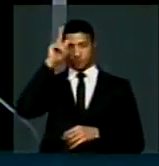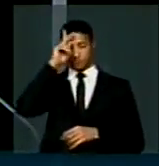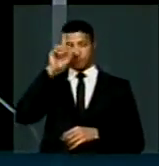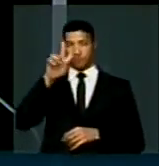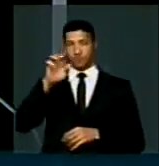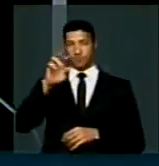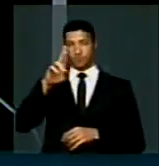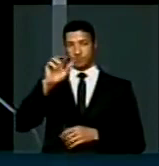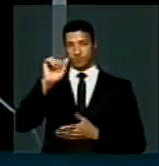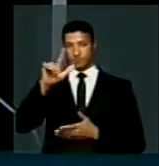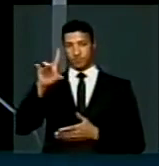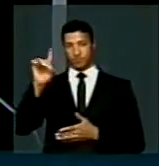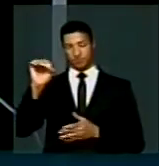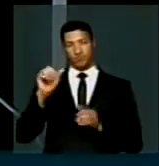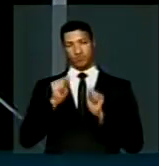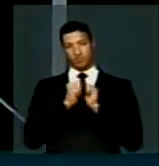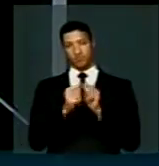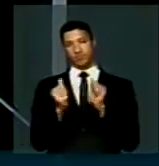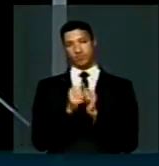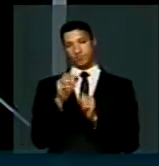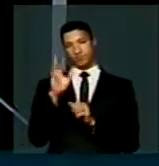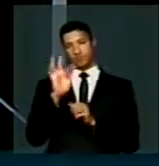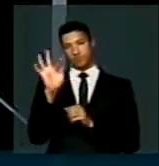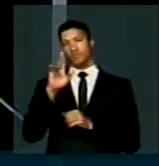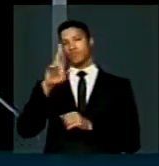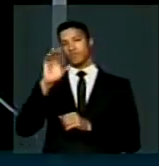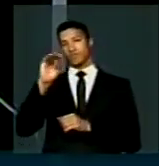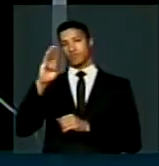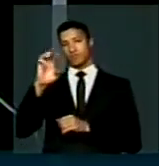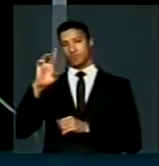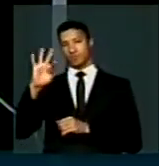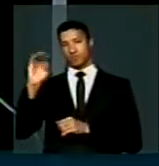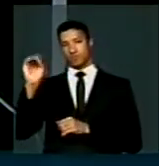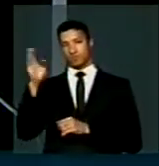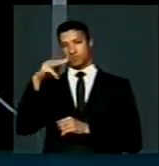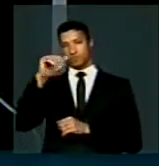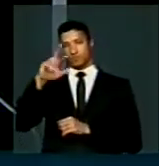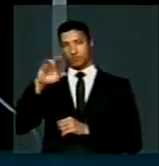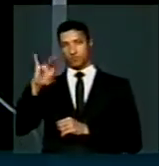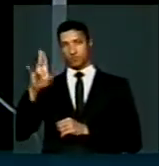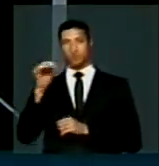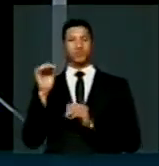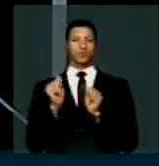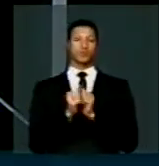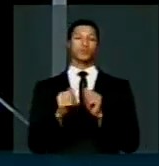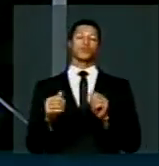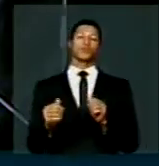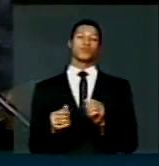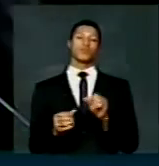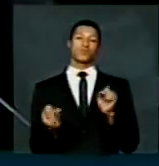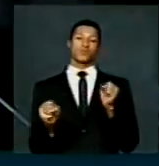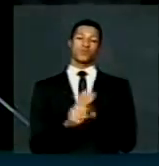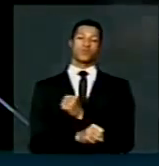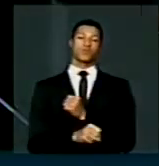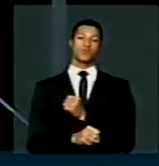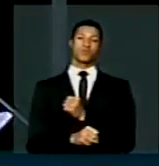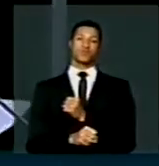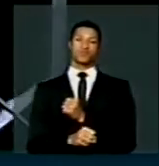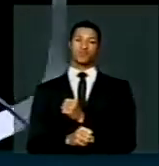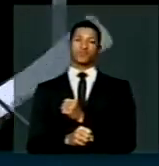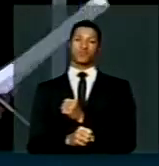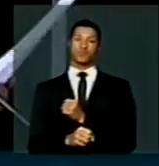Júlio, juntamente com a Fundação Roberto Marinho, com esta obra,